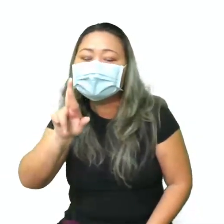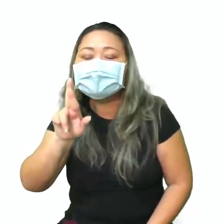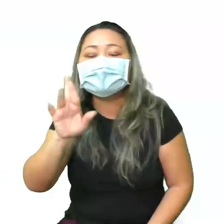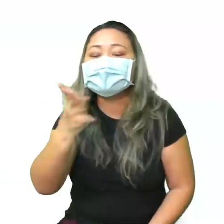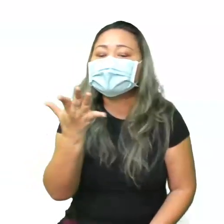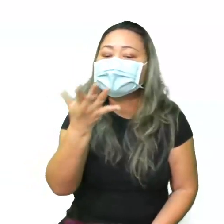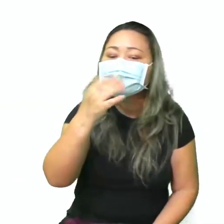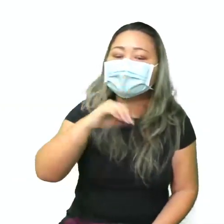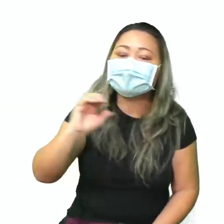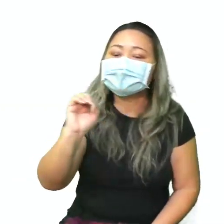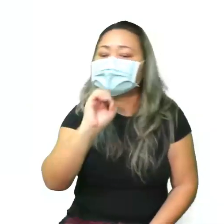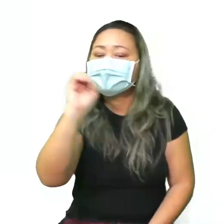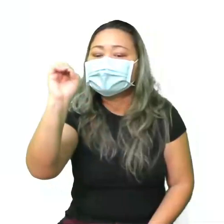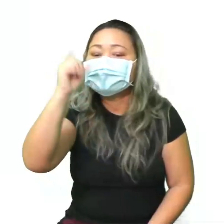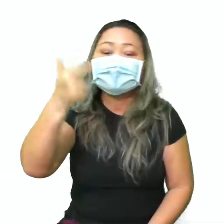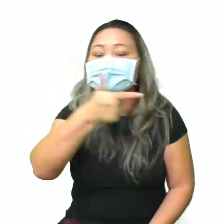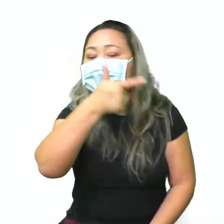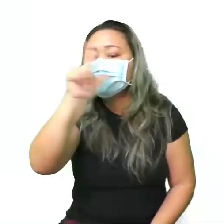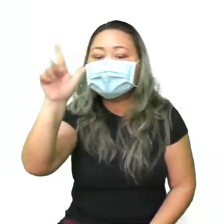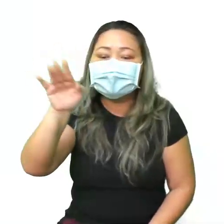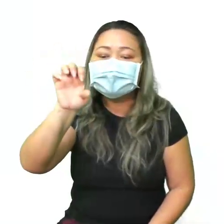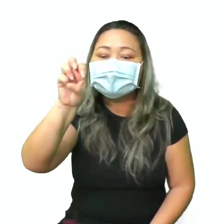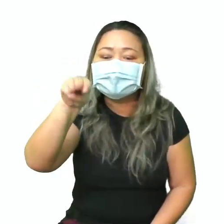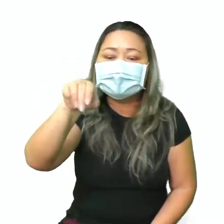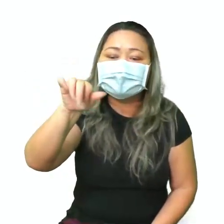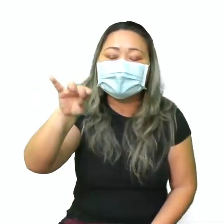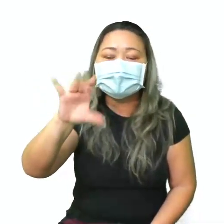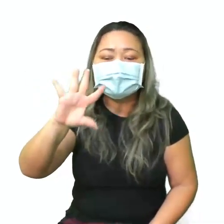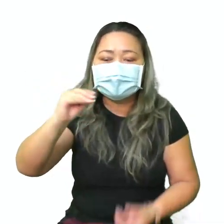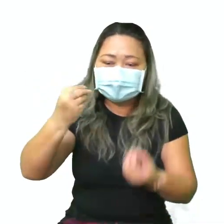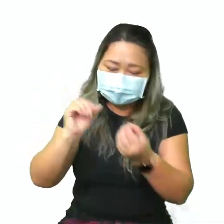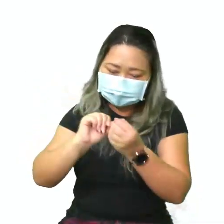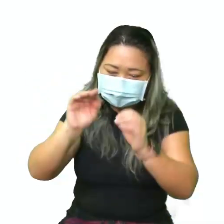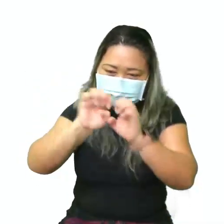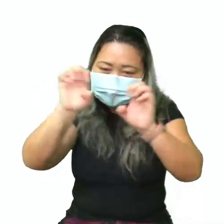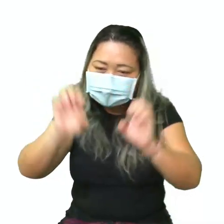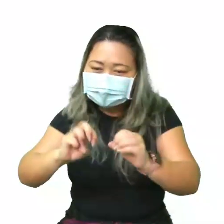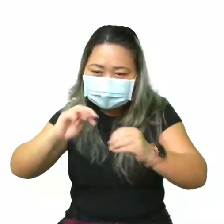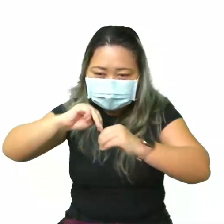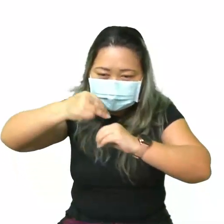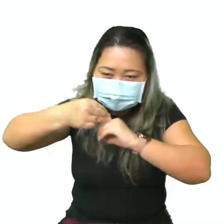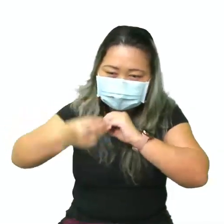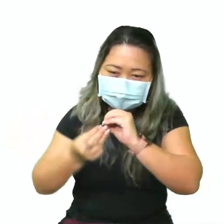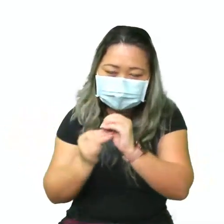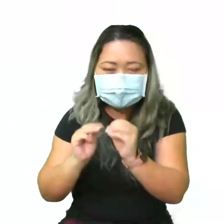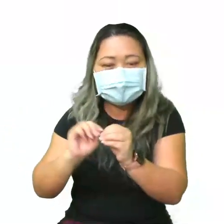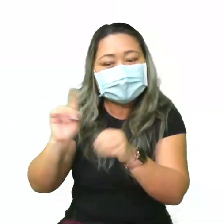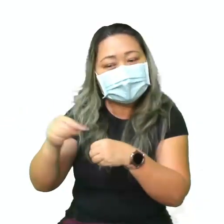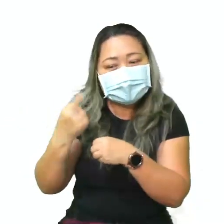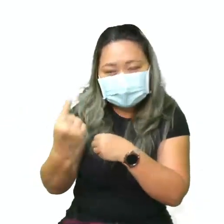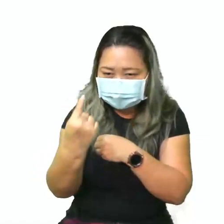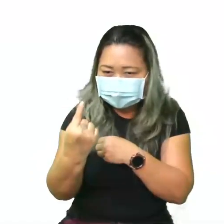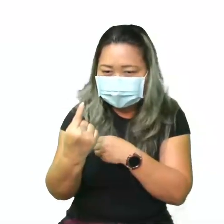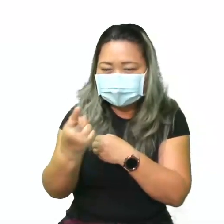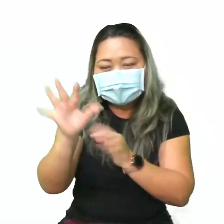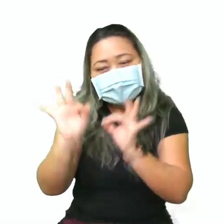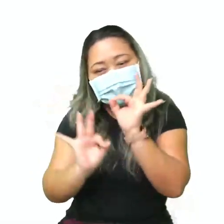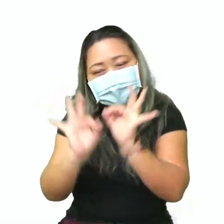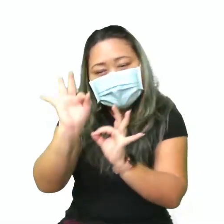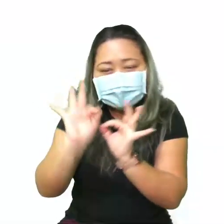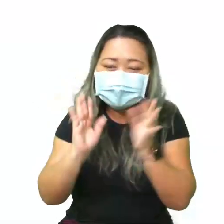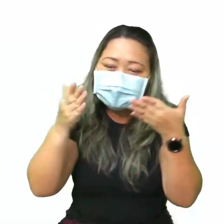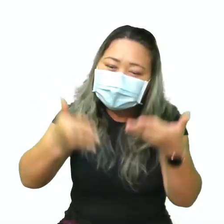desses átomos forma a matéria em seus estados sólidos, líquidos e gasosos. Ok? Vamos lá, então.